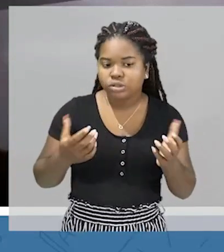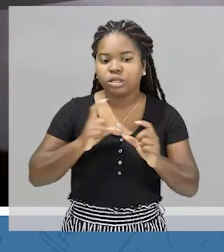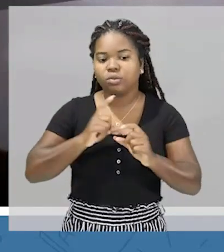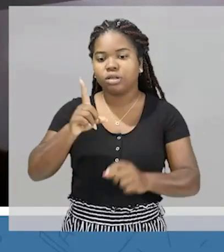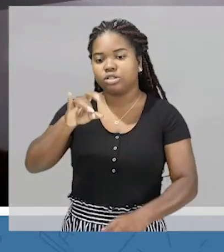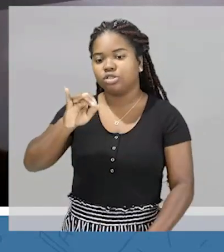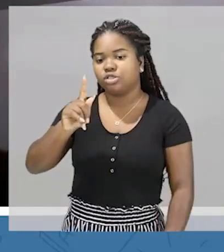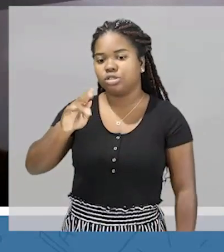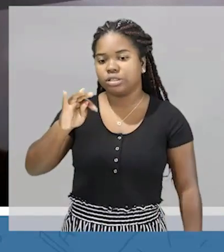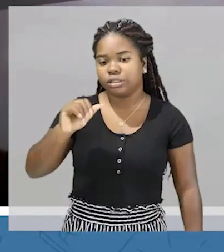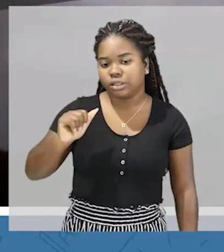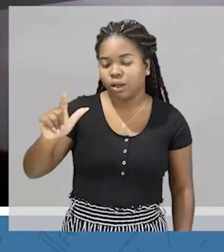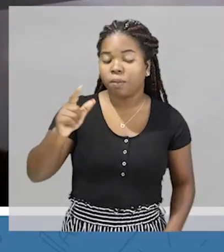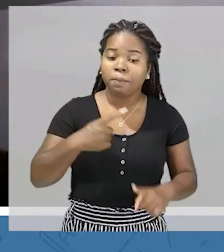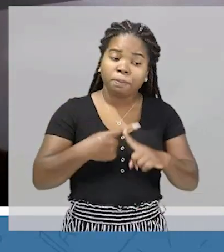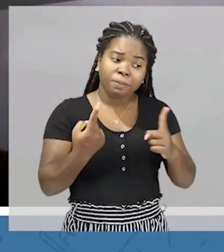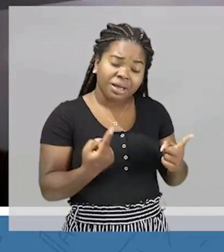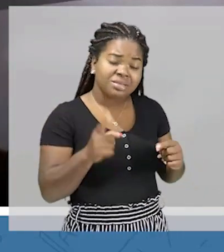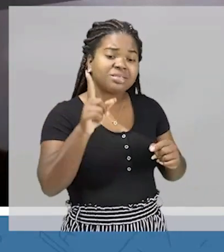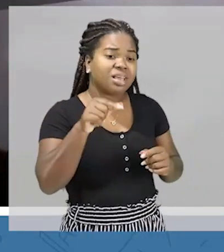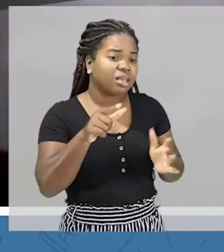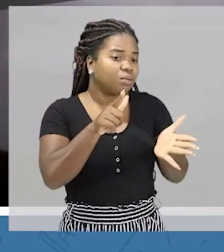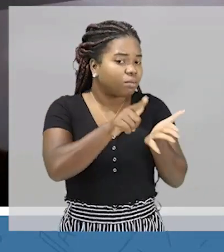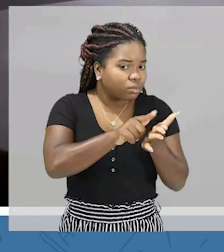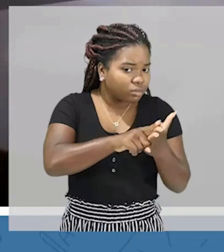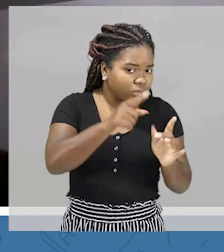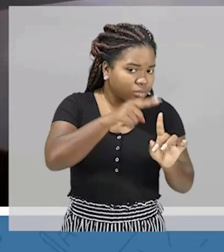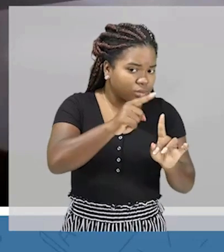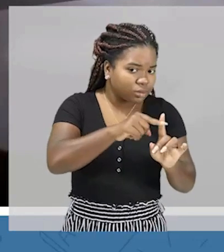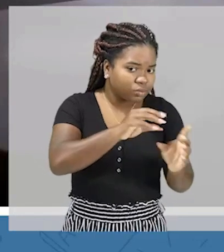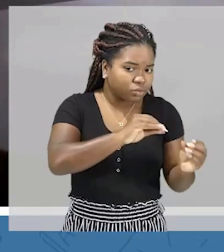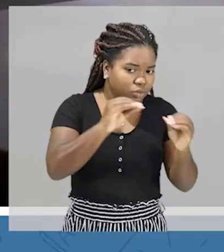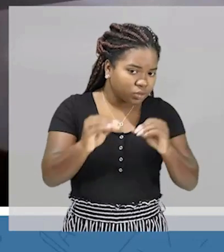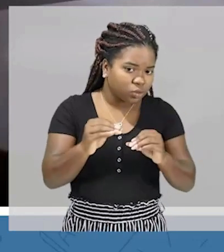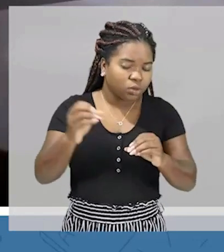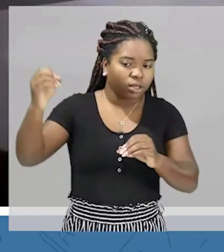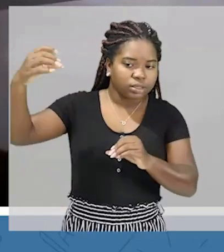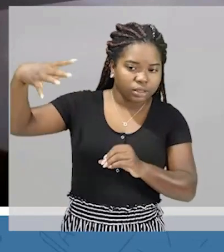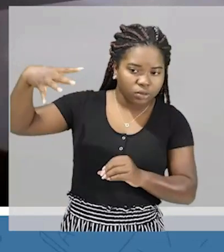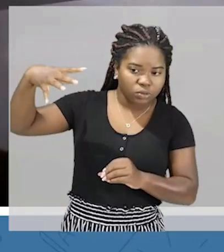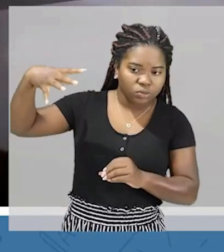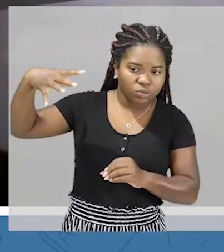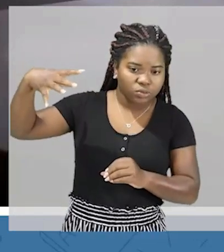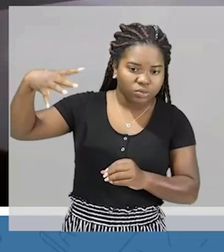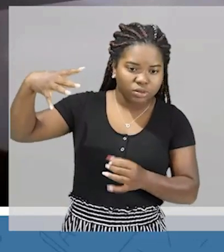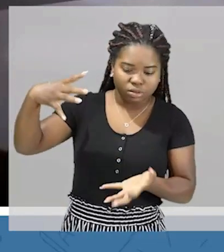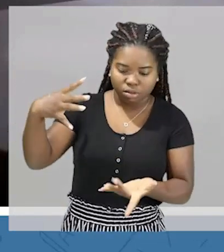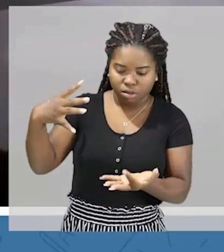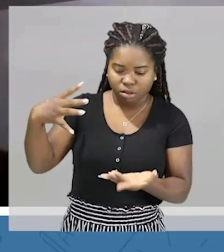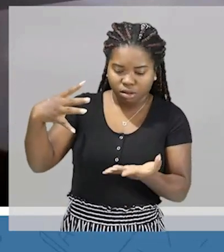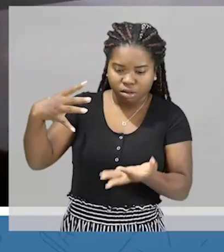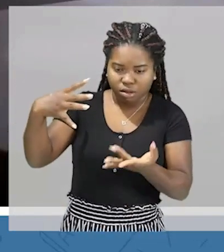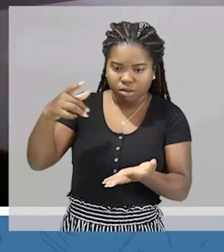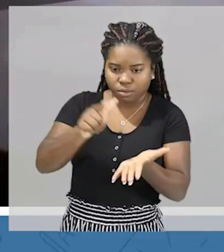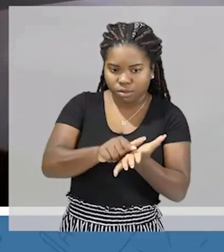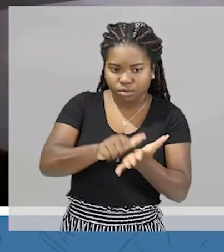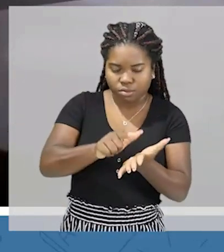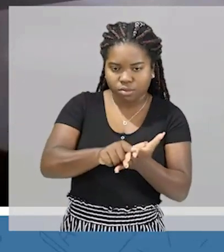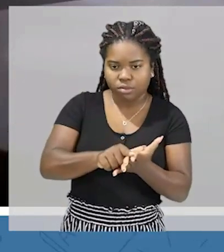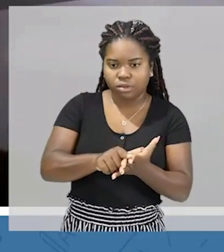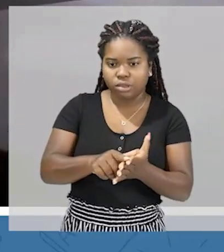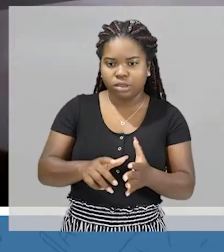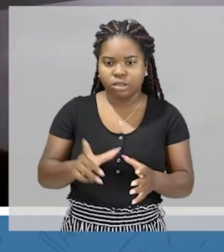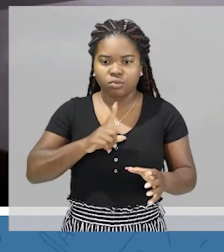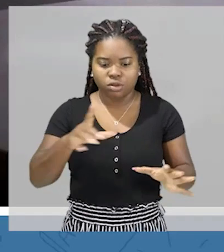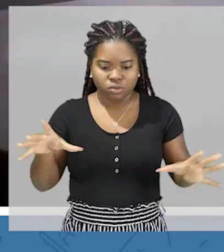o fotograma era um papel que, se você expusesse esse papel fotográfico à luz, ele queimava. Então, fechava-se numa sala